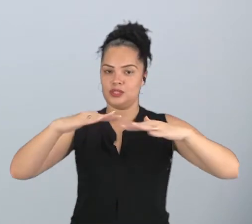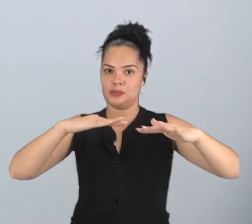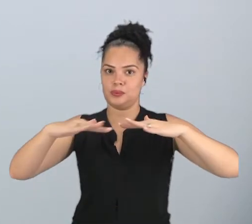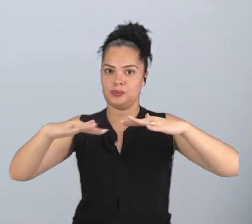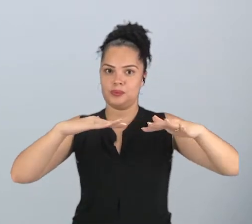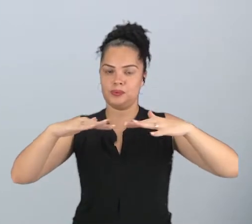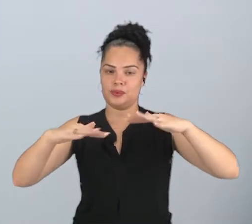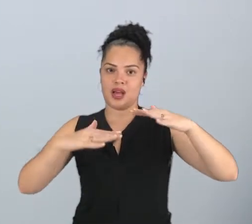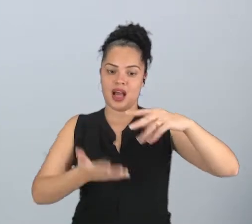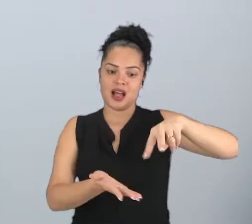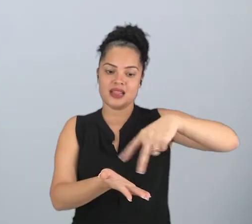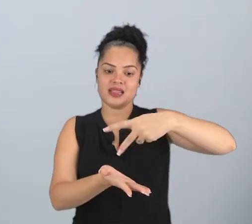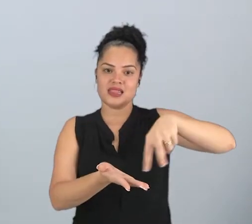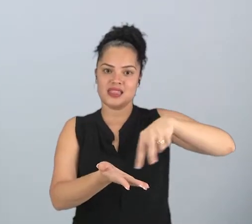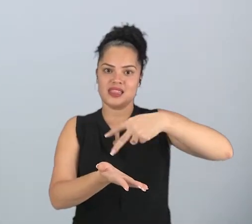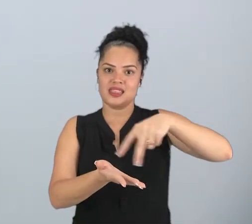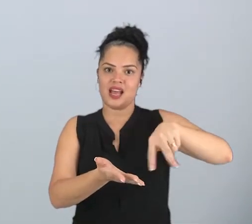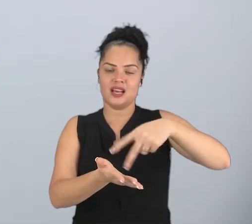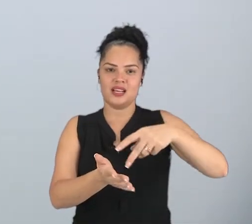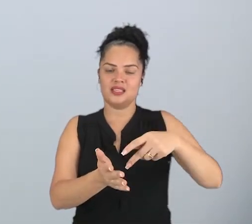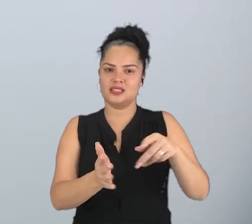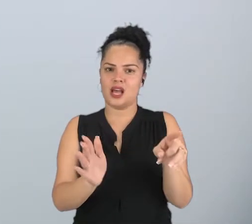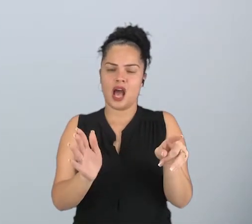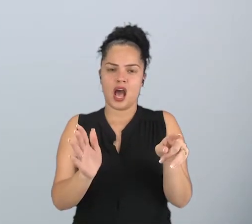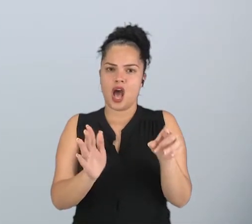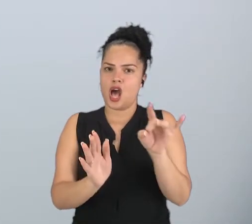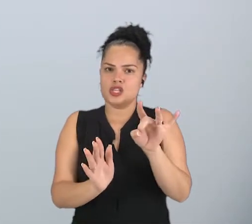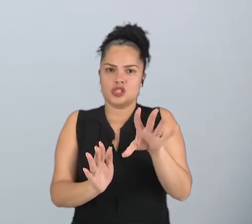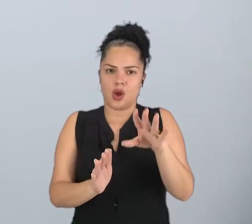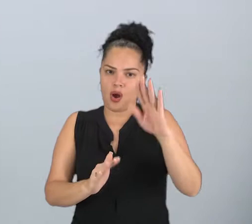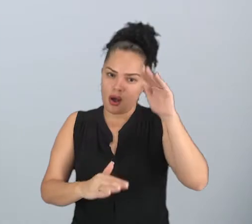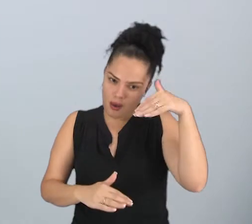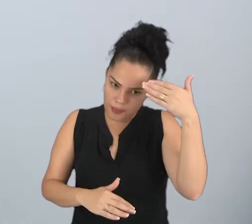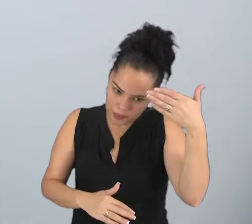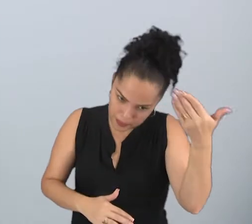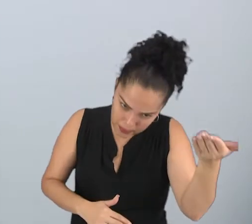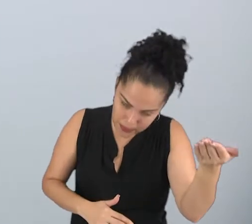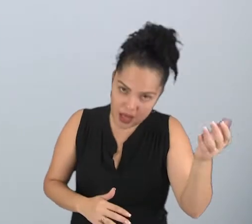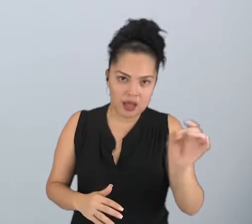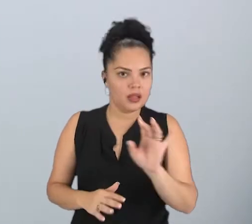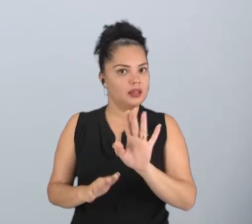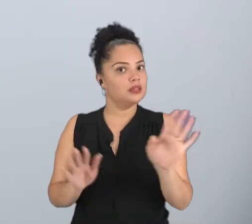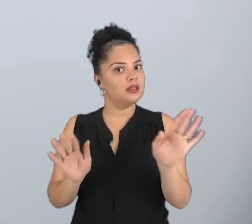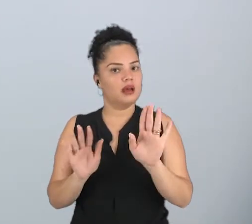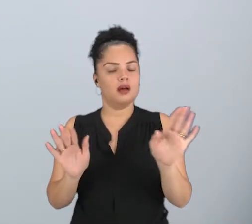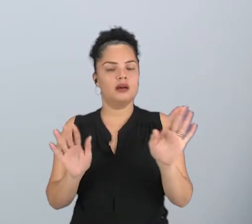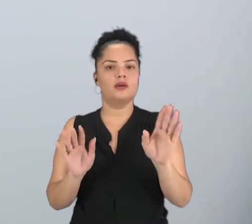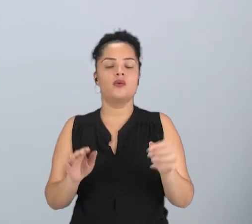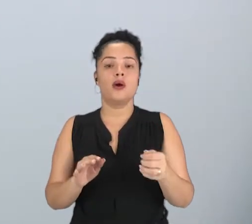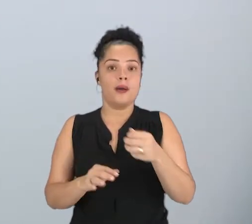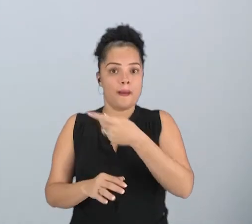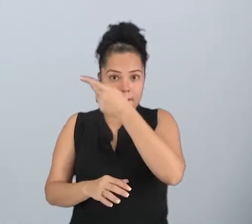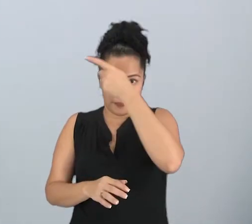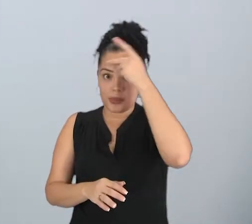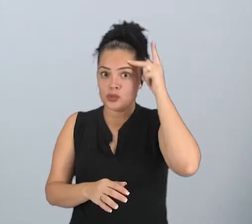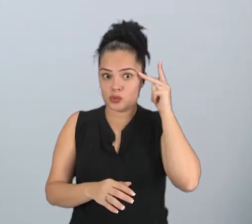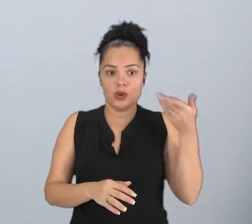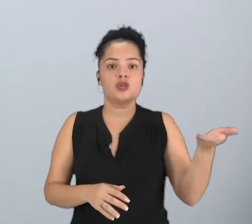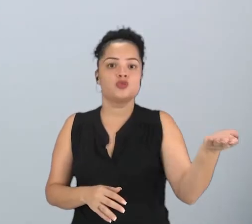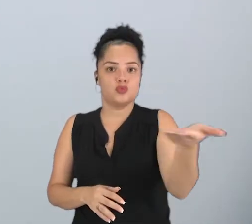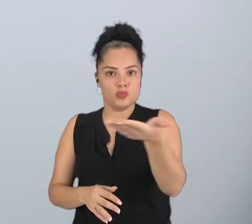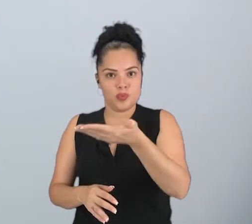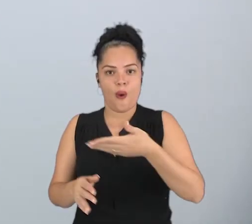dança que não fosse só da corte, né, que não precisasse de tanta habilidade, mas que todas as pessoas poderiam